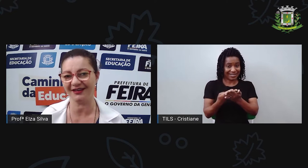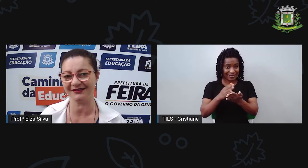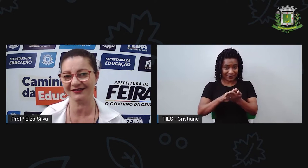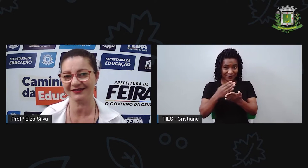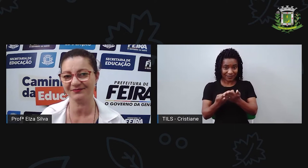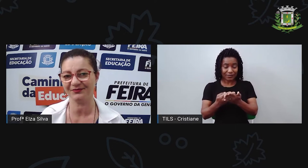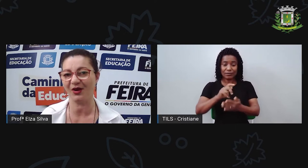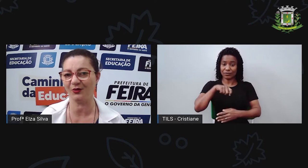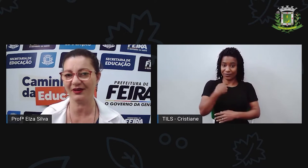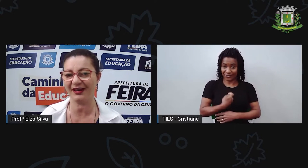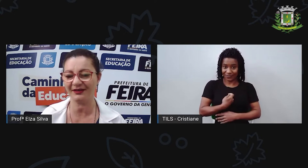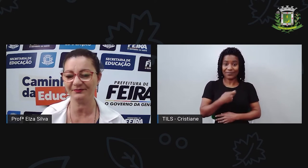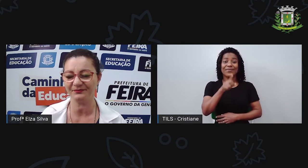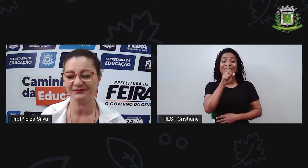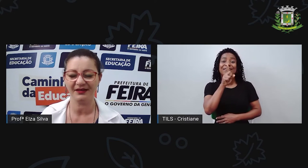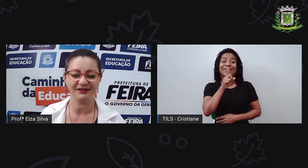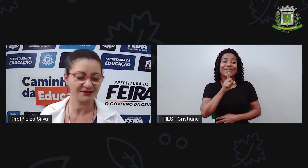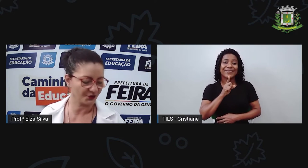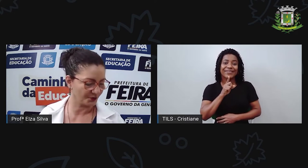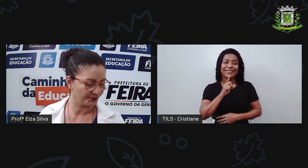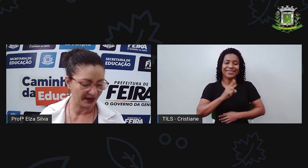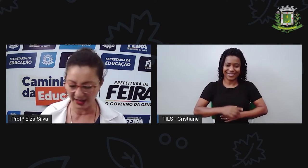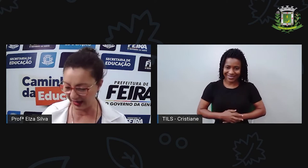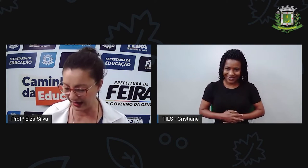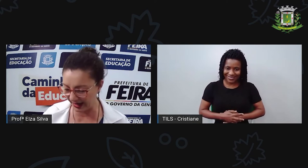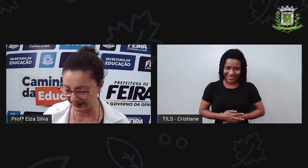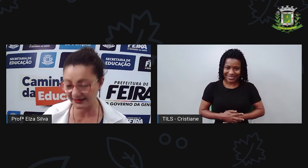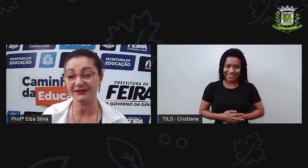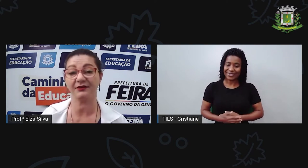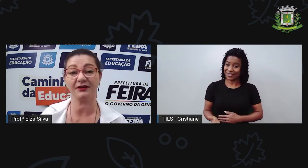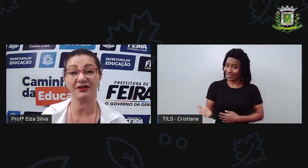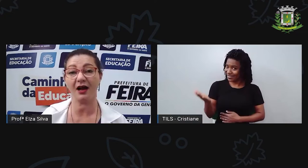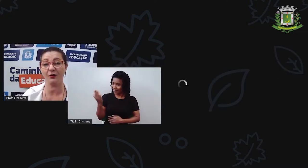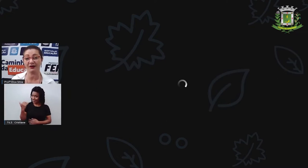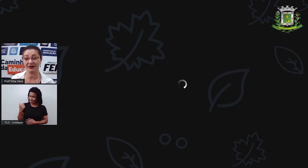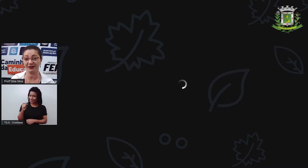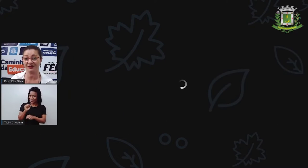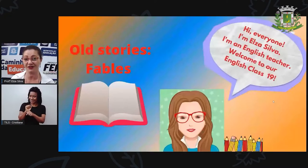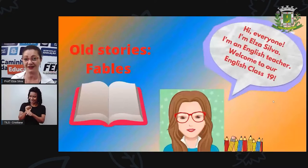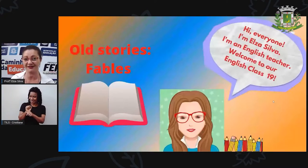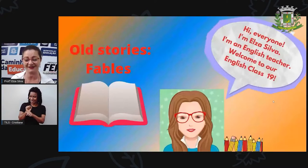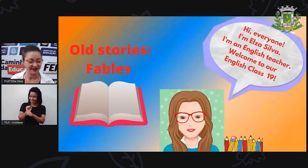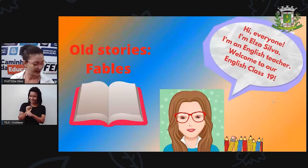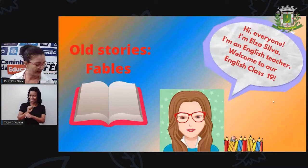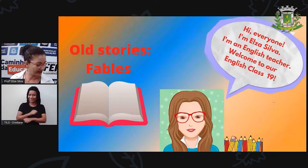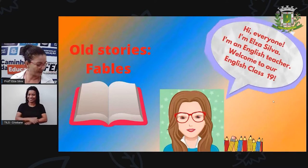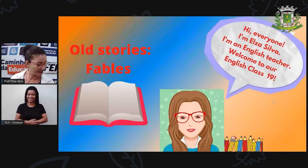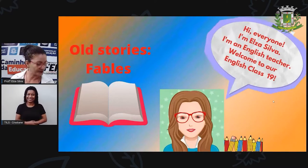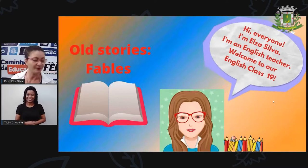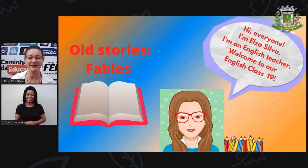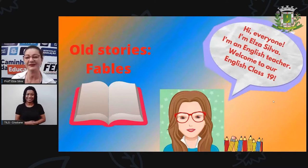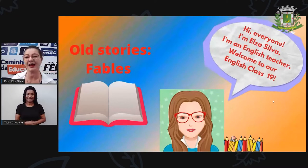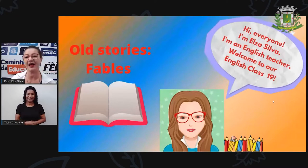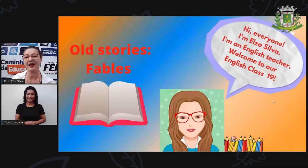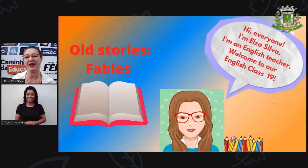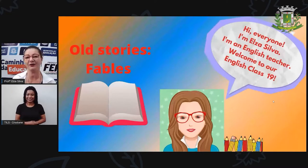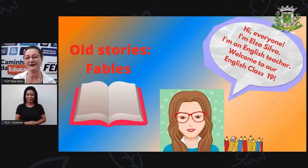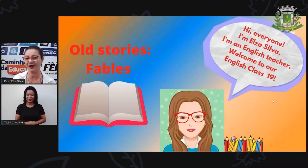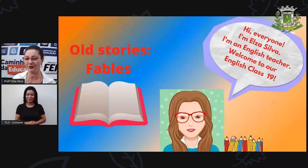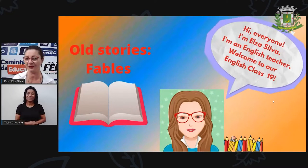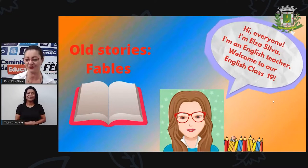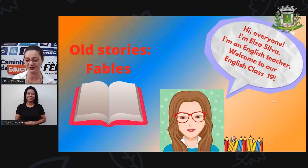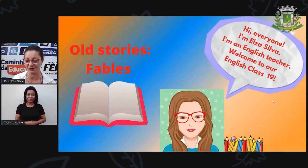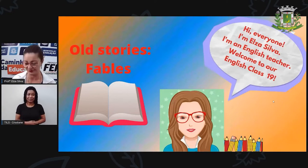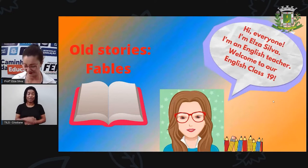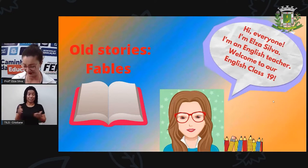Cristiane Reis. Ok? Então, vamos começar a nossa aula de inglês. Então vamos começar a